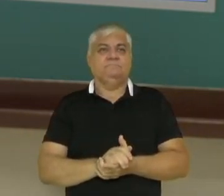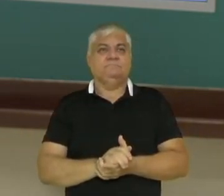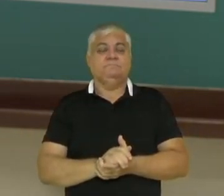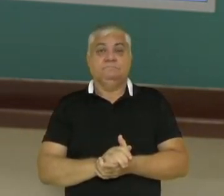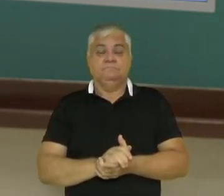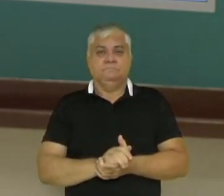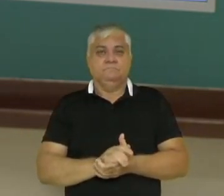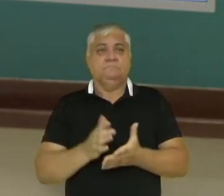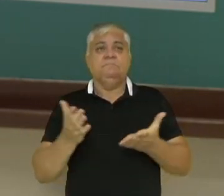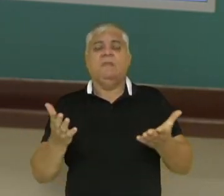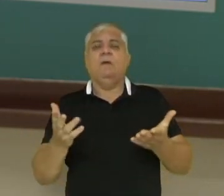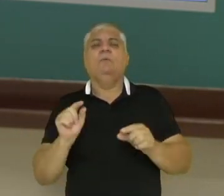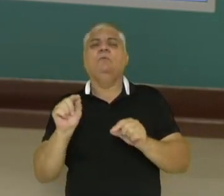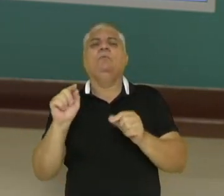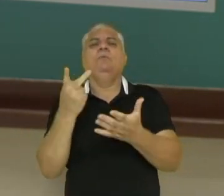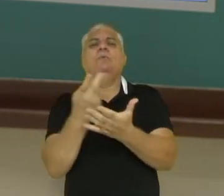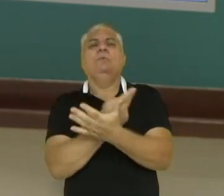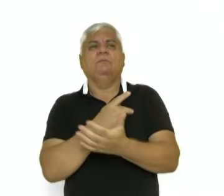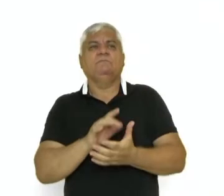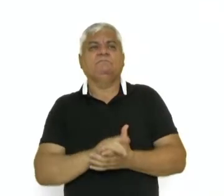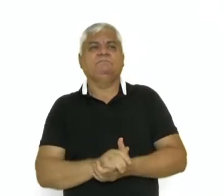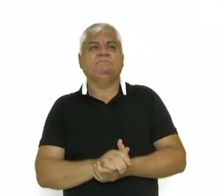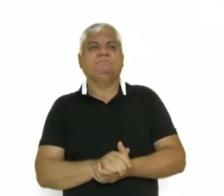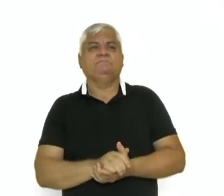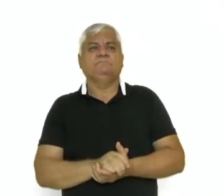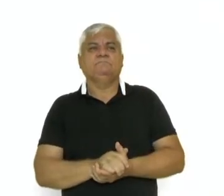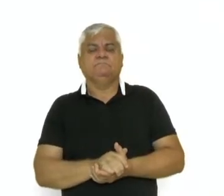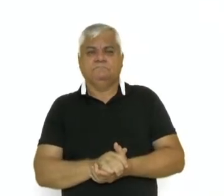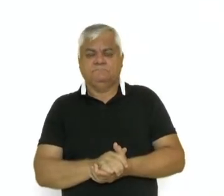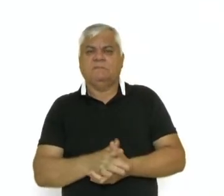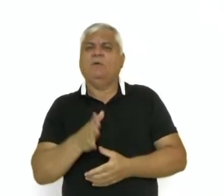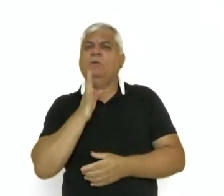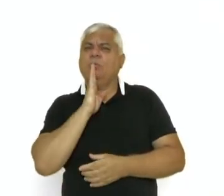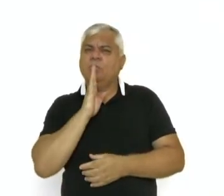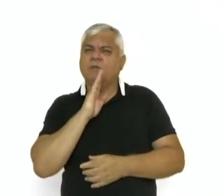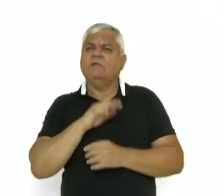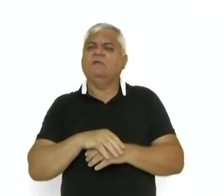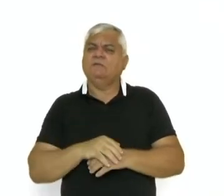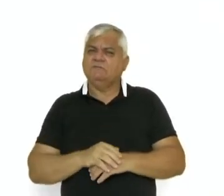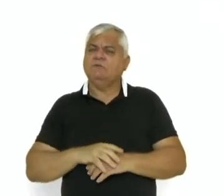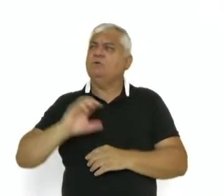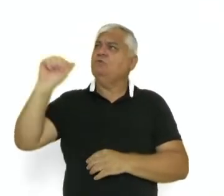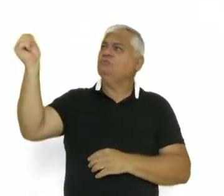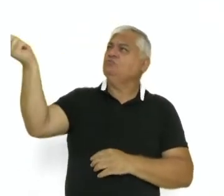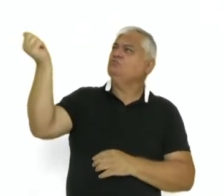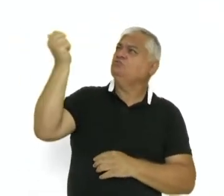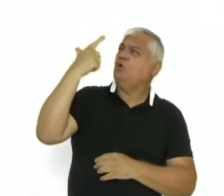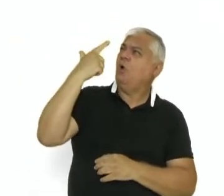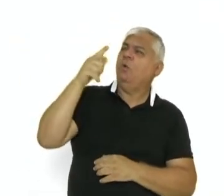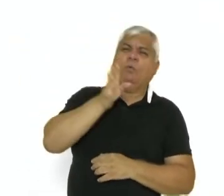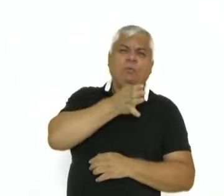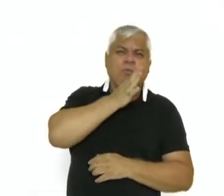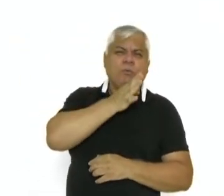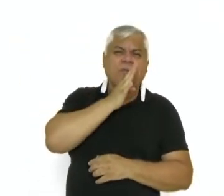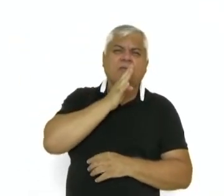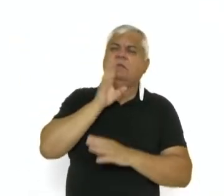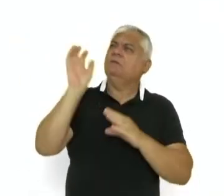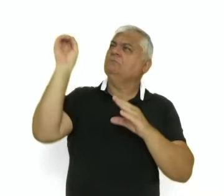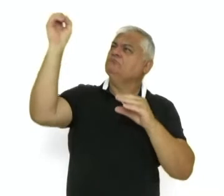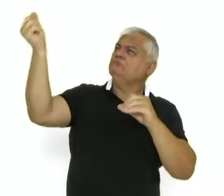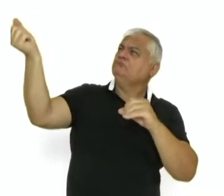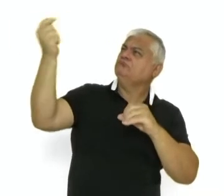Bem, o que acontece aqui? Ele conhecia as datas dos solstícios e equinócios e descobriu que na cidade